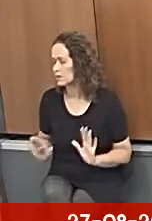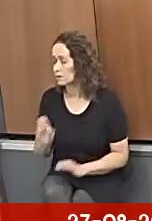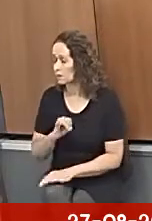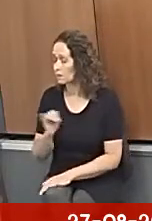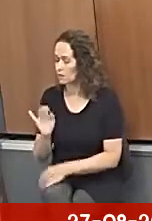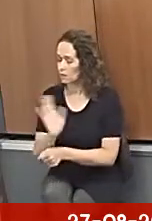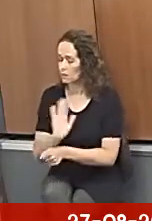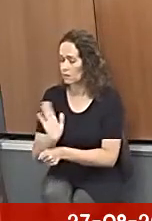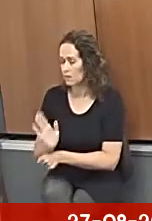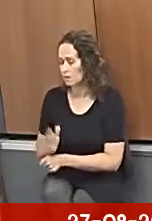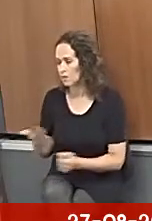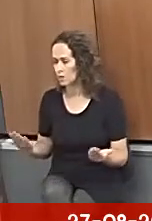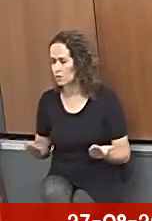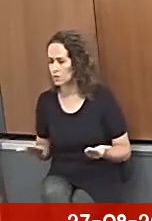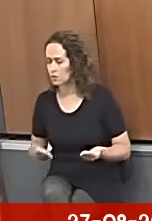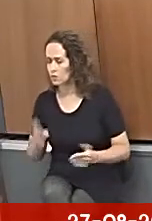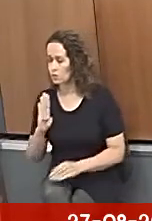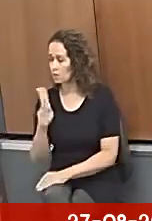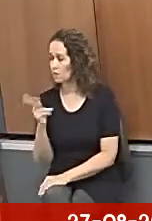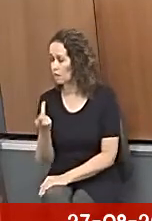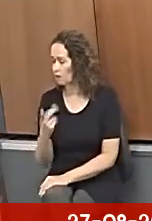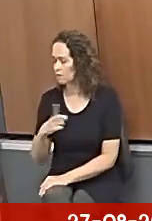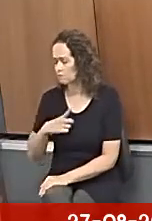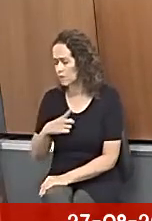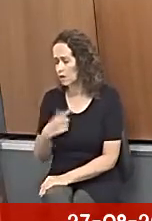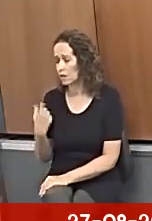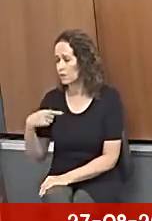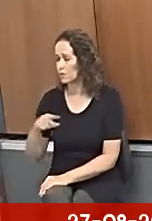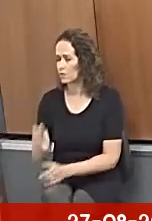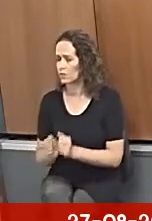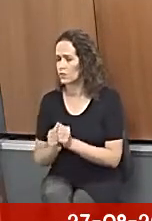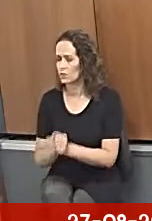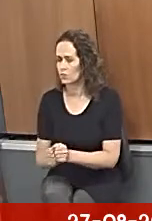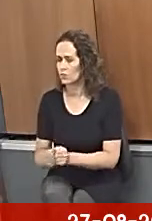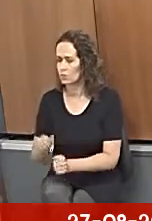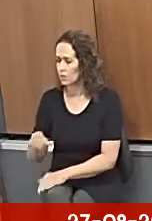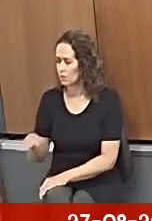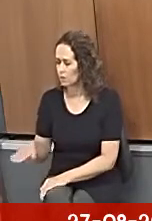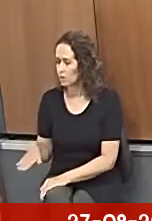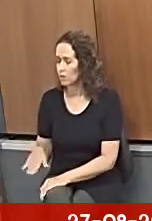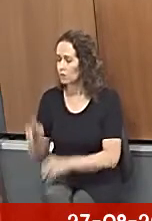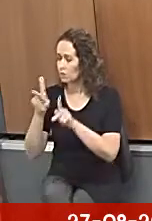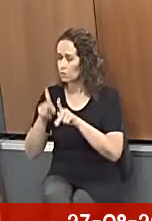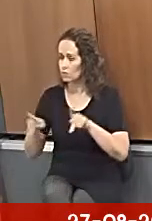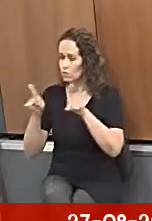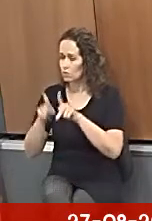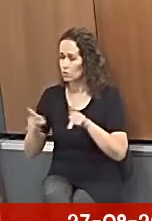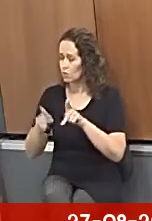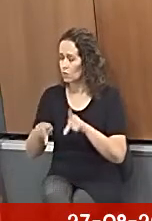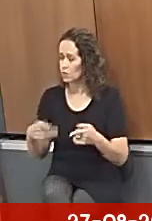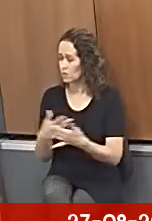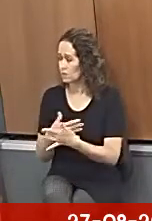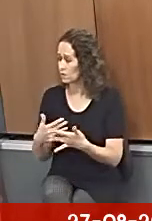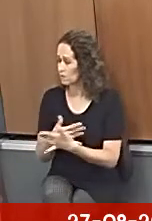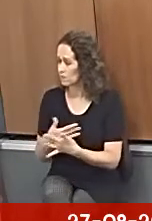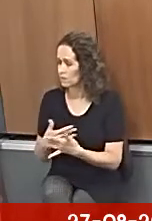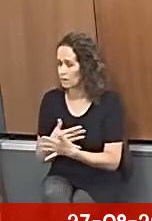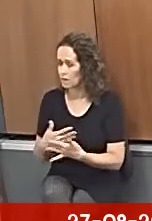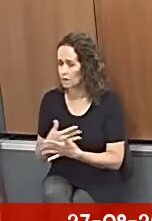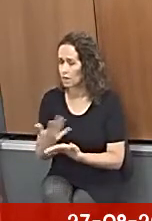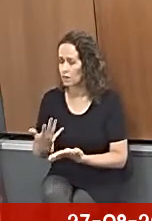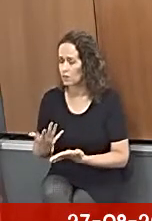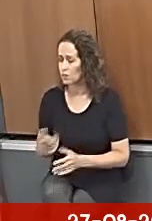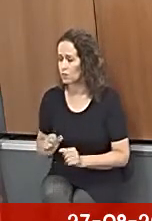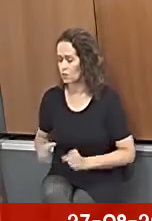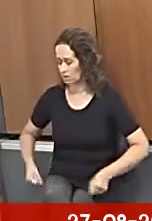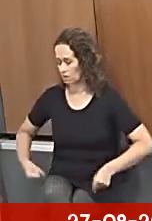cinemas hoje aqui de belo horizonte se contasse com o constata isso é fruto do meu menino nos cinemas shoppings cidade se não é só o estado é o espaço para